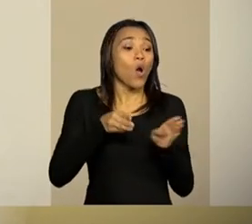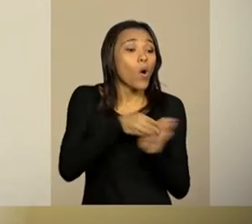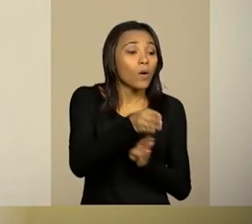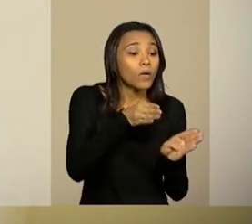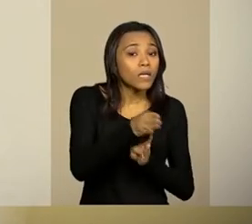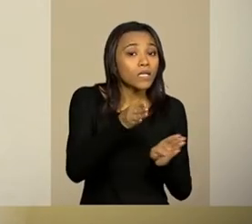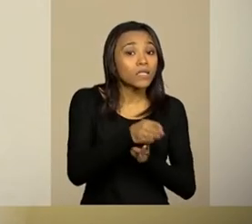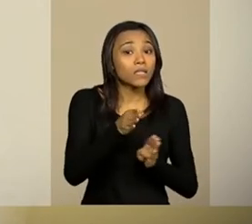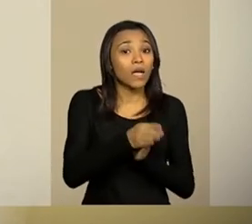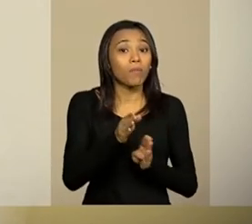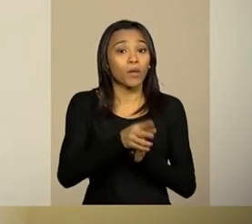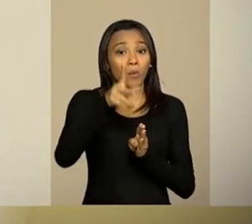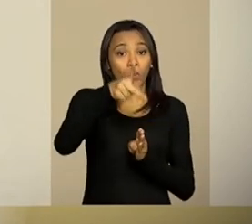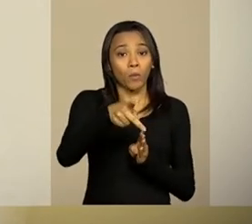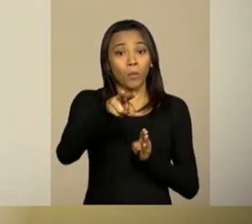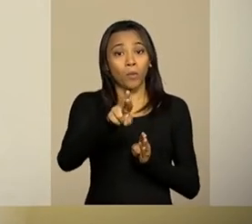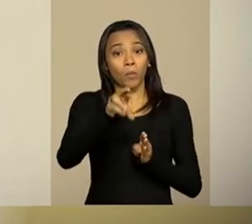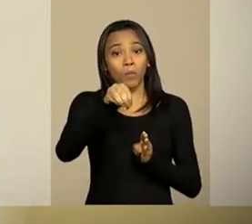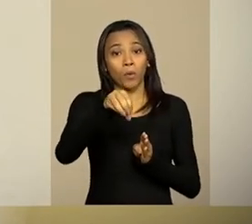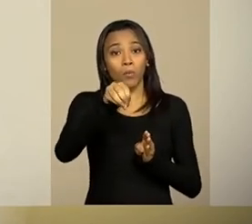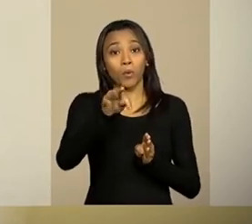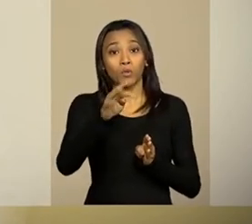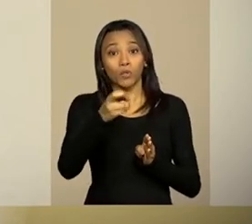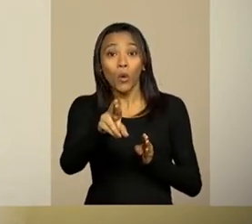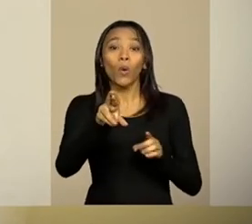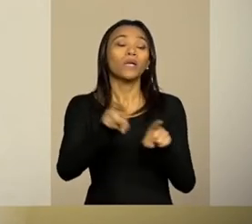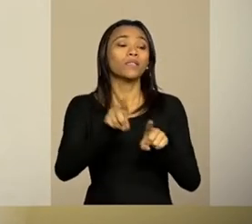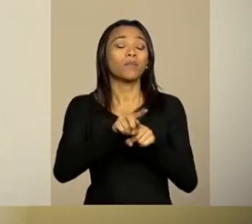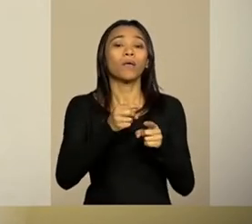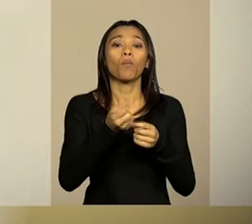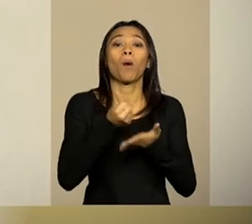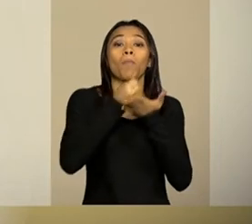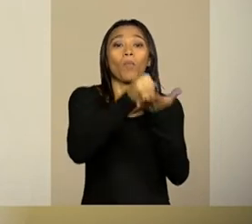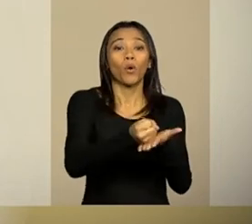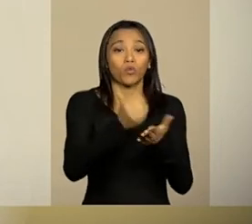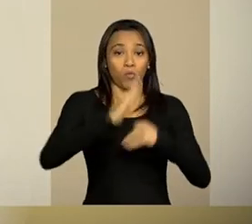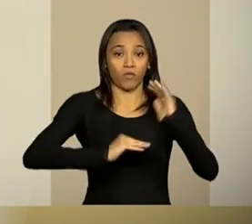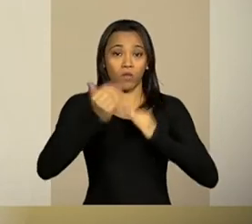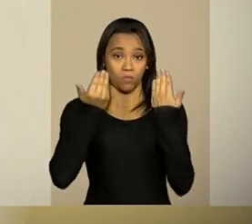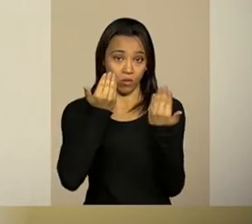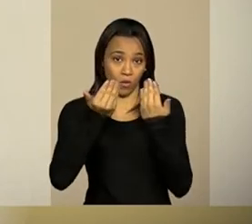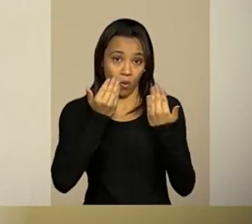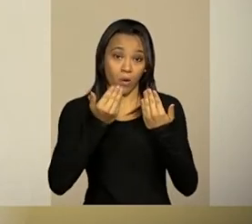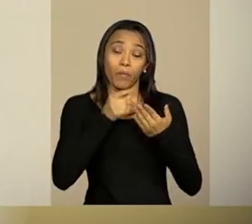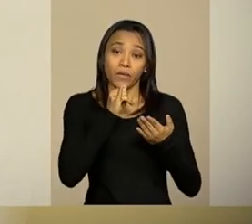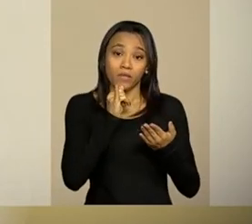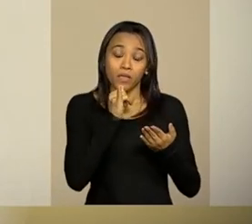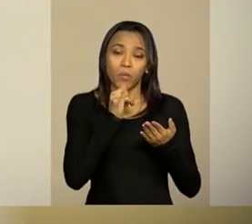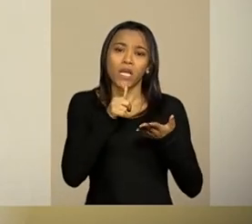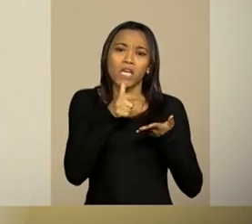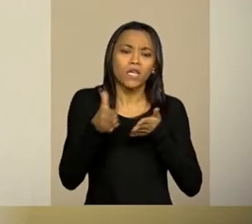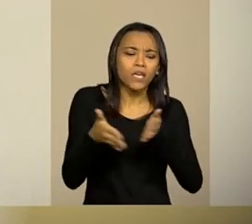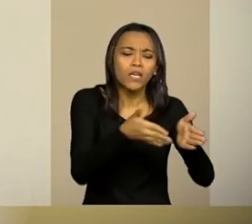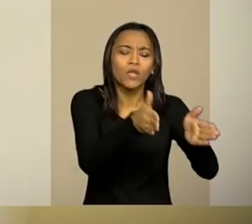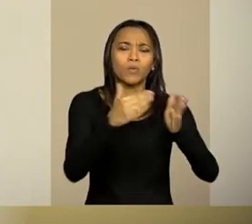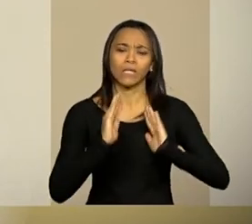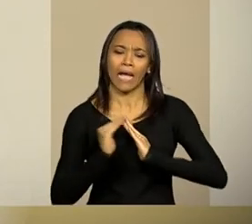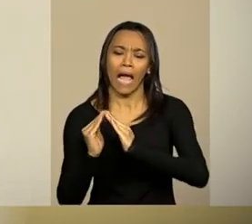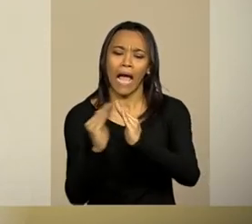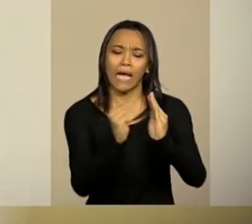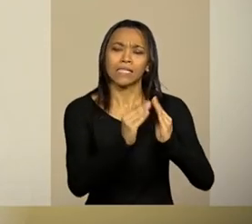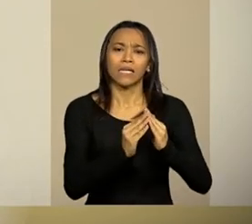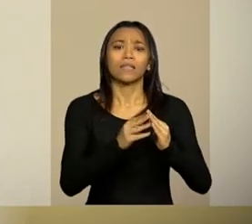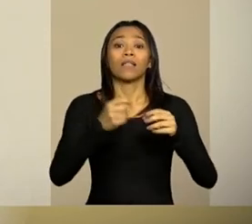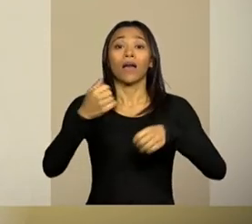orientação de um promotor e receber o apoio de um psicólogo nas comunidades ribeirinhas com por exemplo a Ilha de Marajó